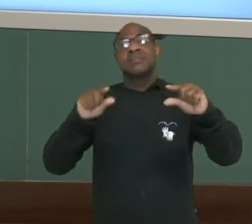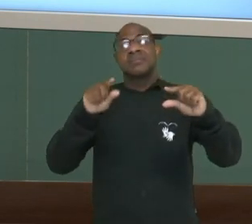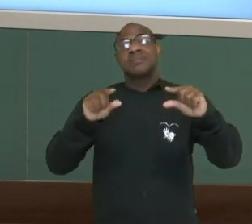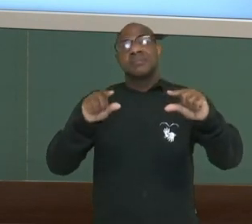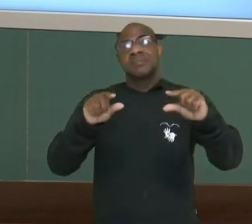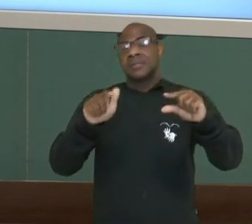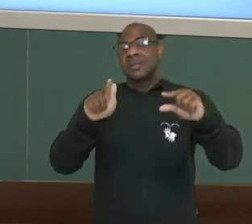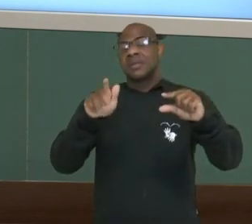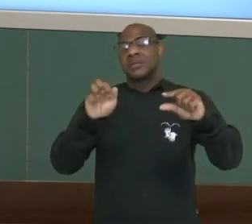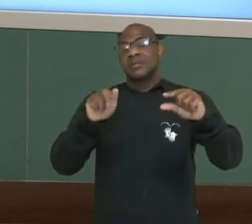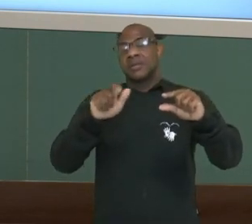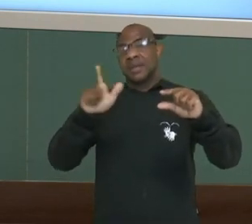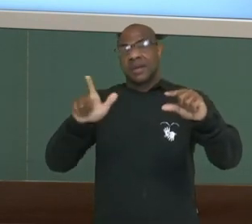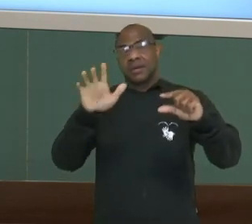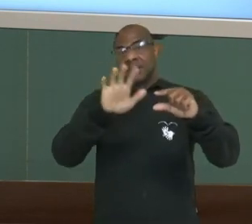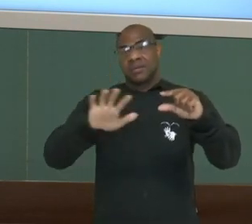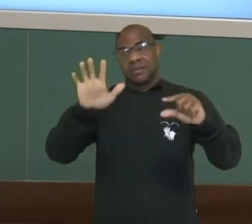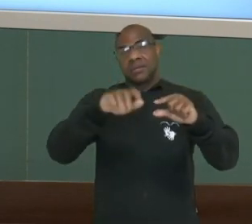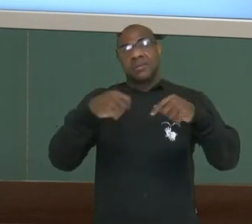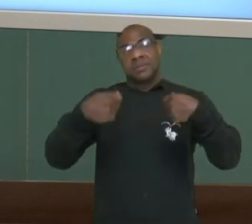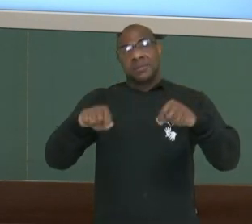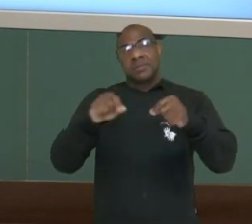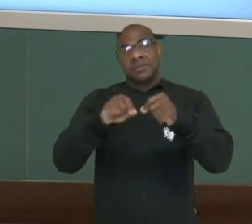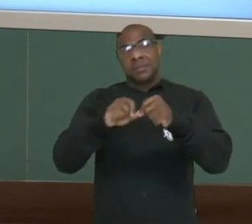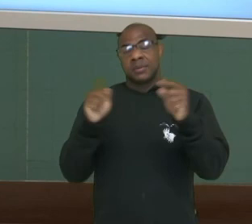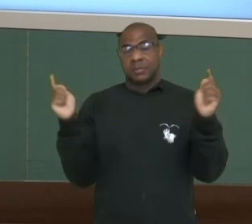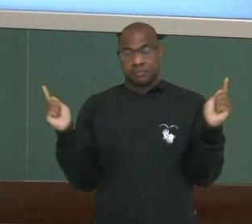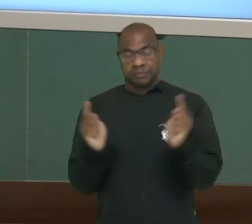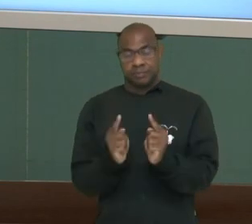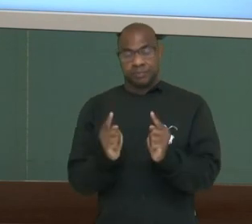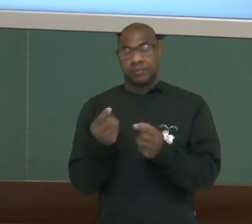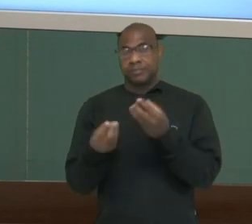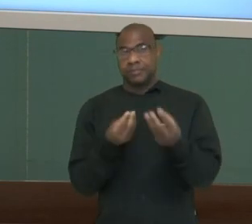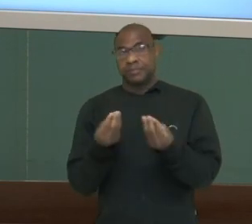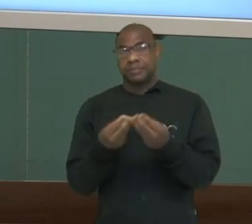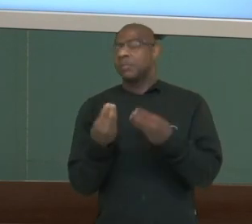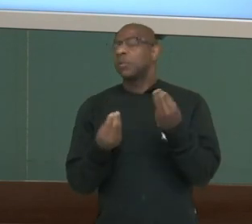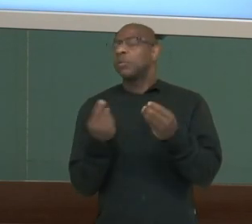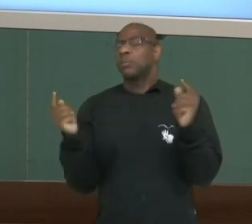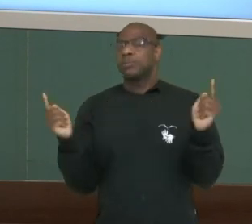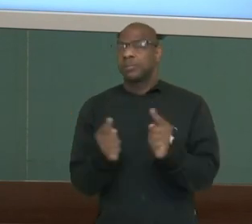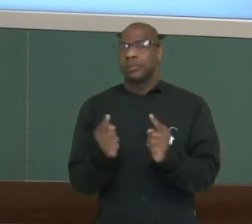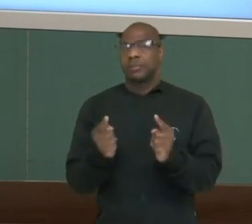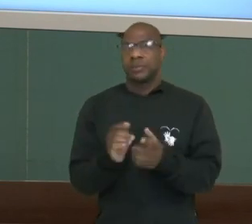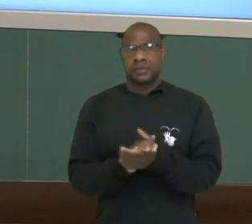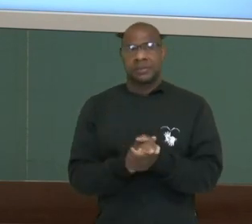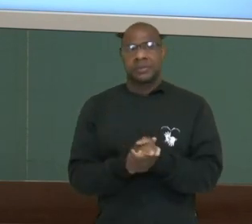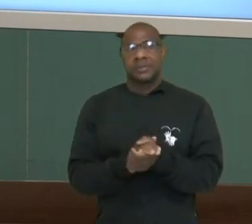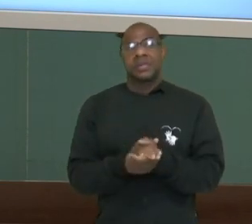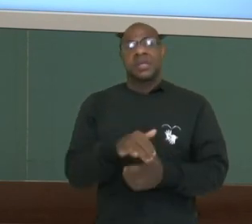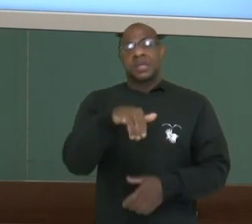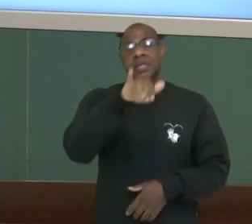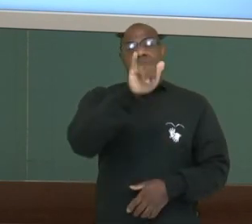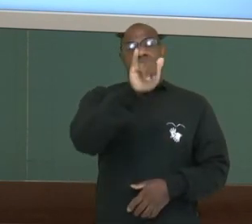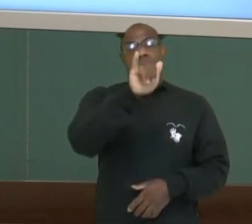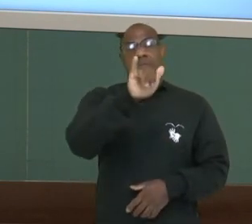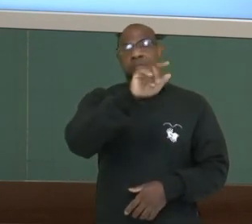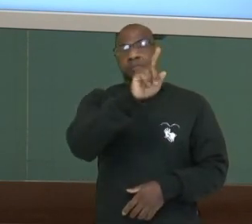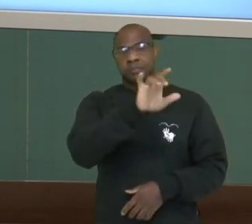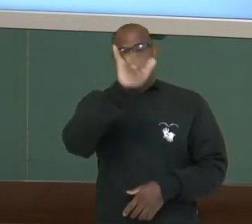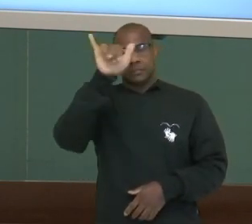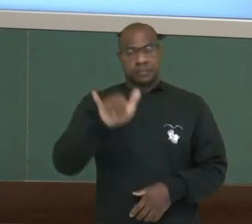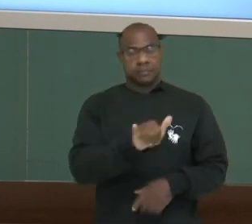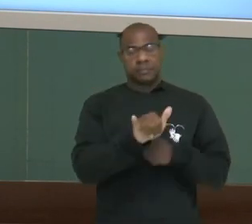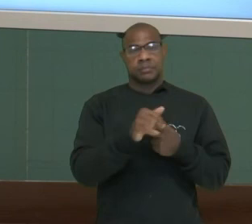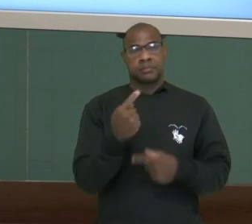forma geral. Eu tenho que deixar ela na forma reduzida. Como é que a gente deixa na forma reduzida? Isola o valor de y. Isolando o